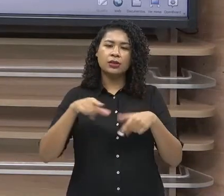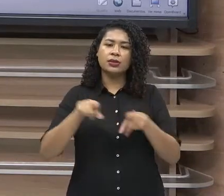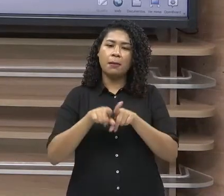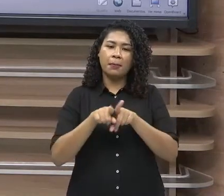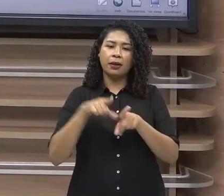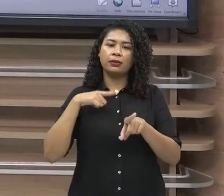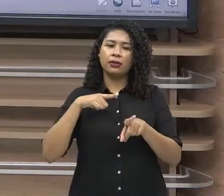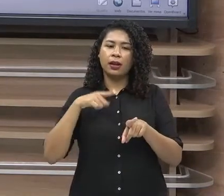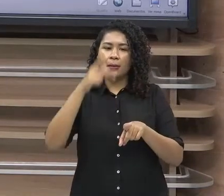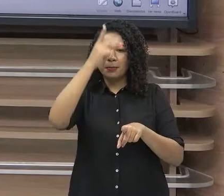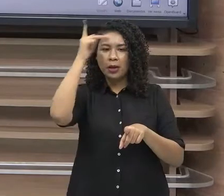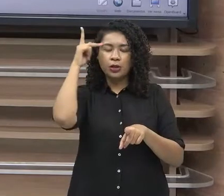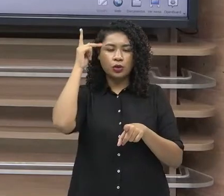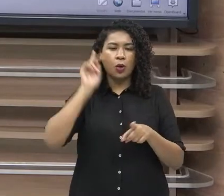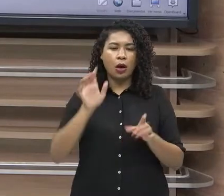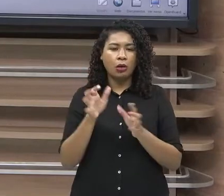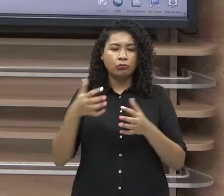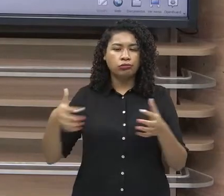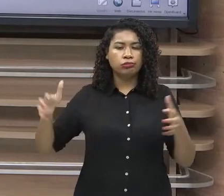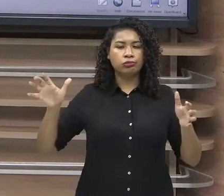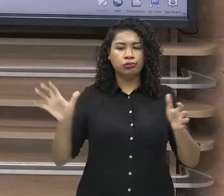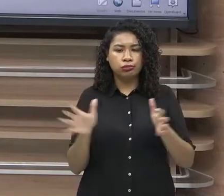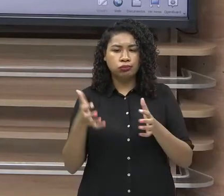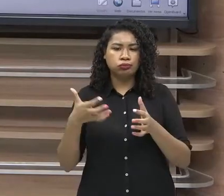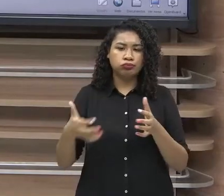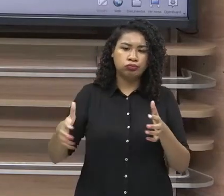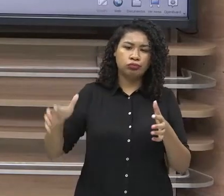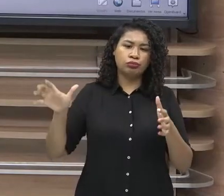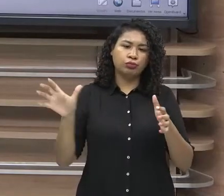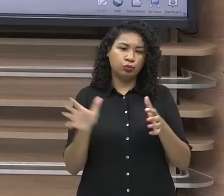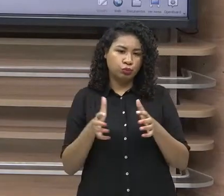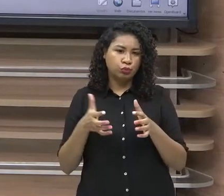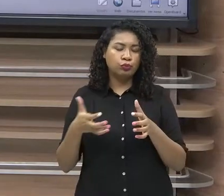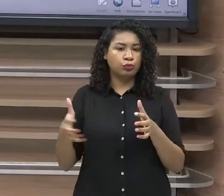que representa eles